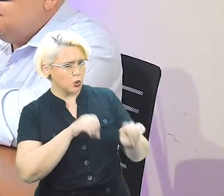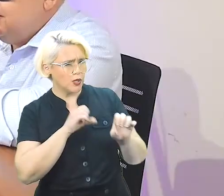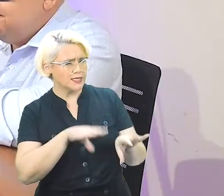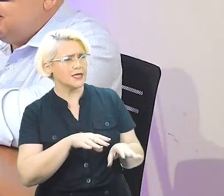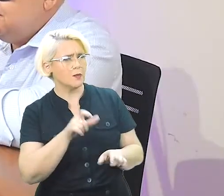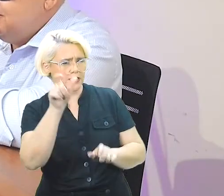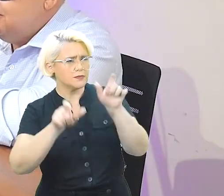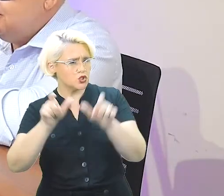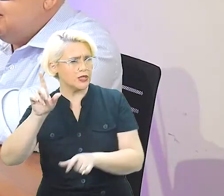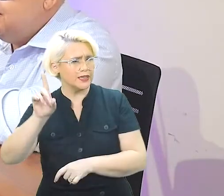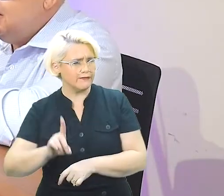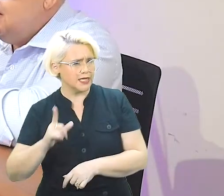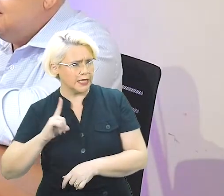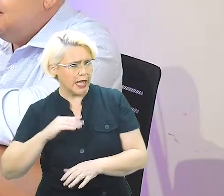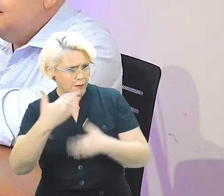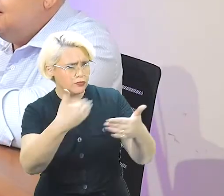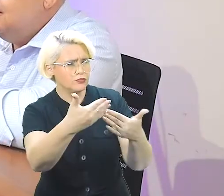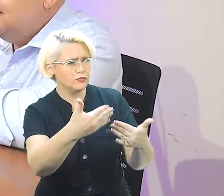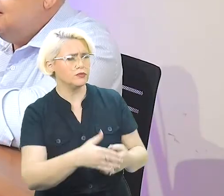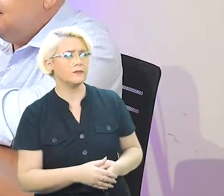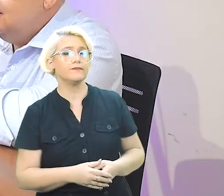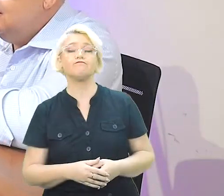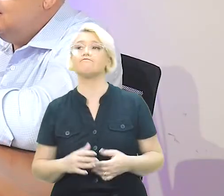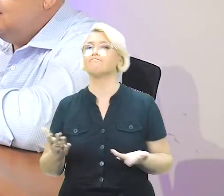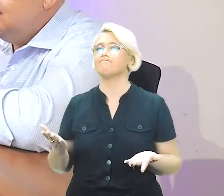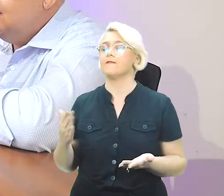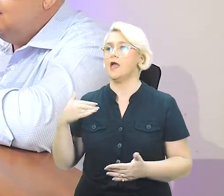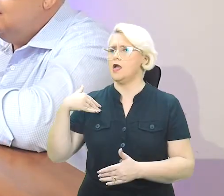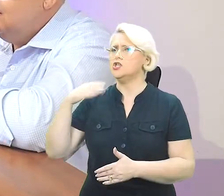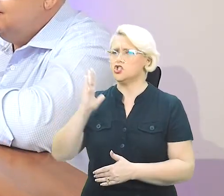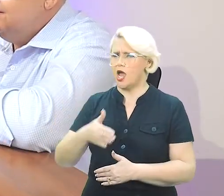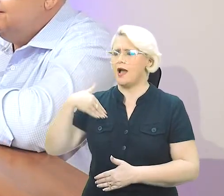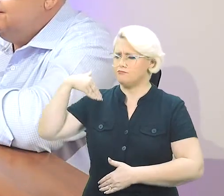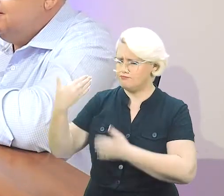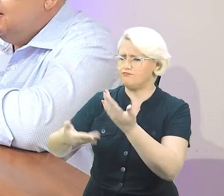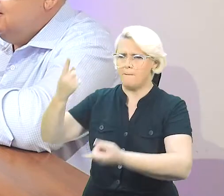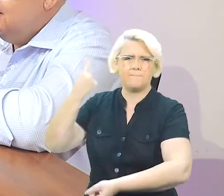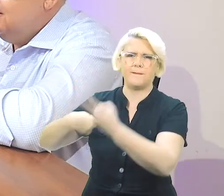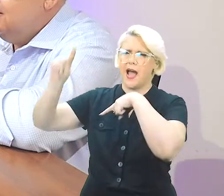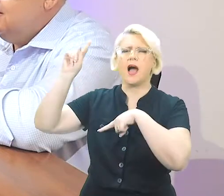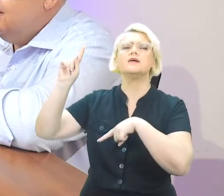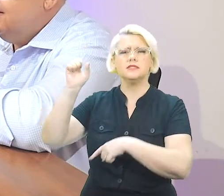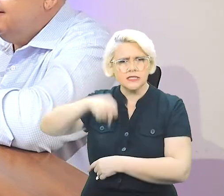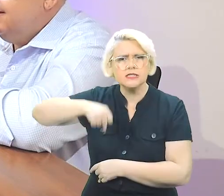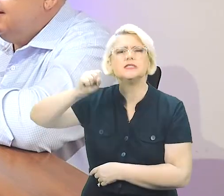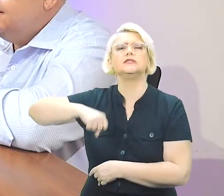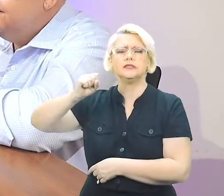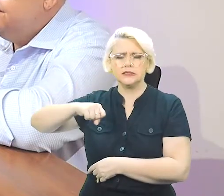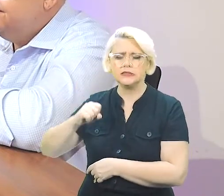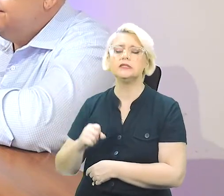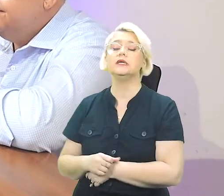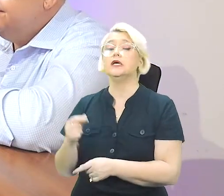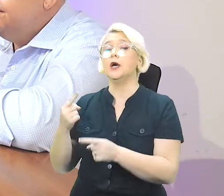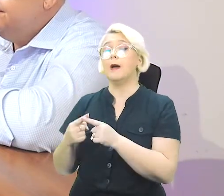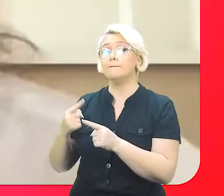educação para as pessoas com deficiência? Um avanço enorme, porque